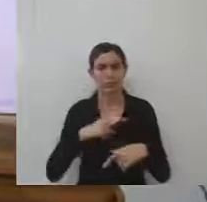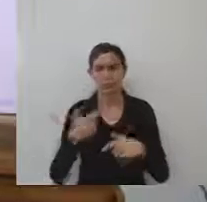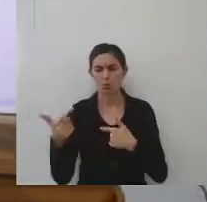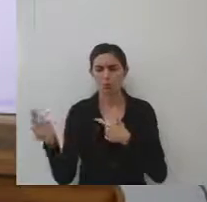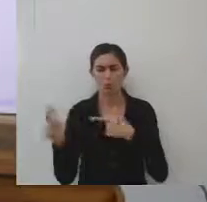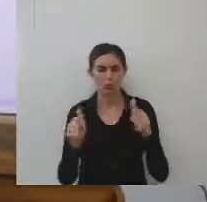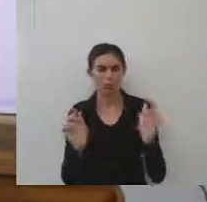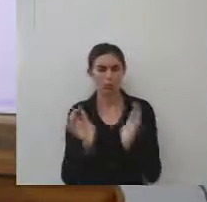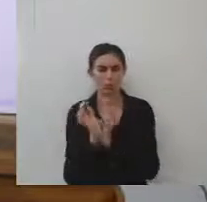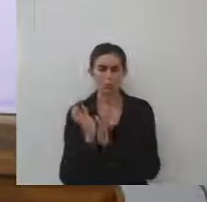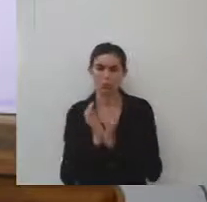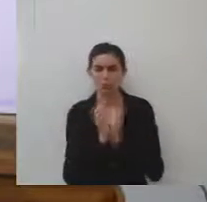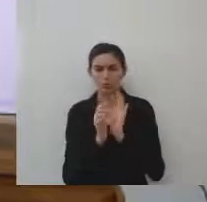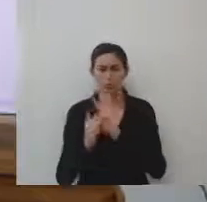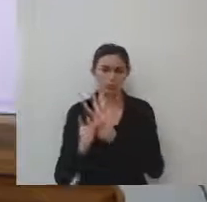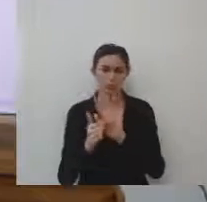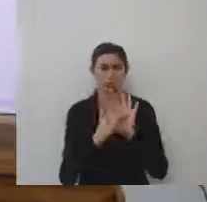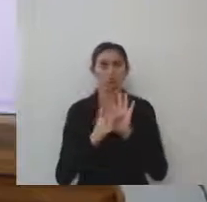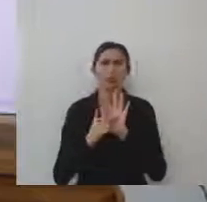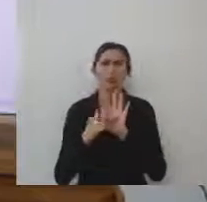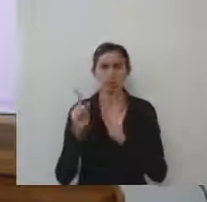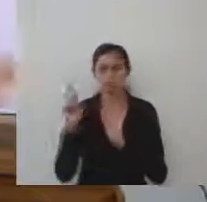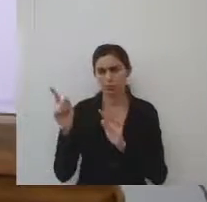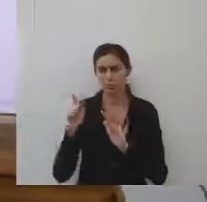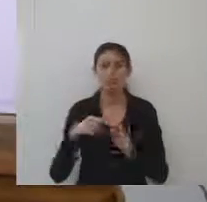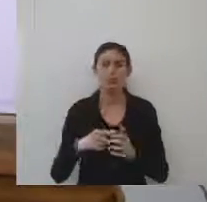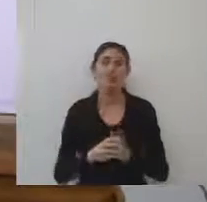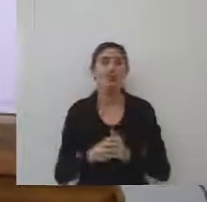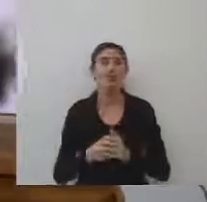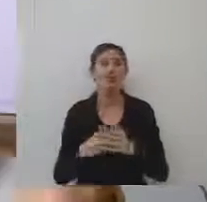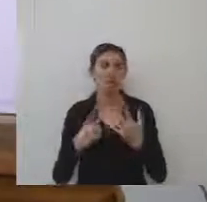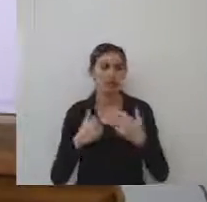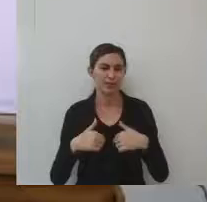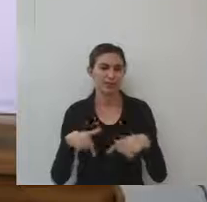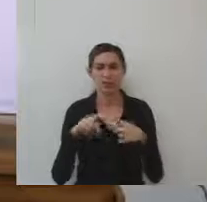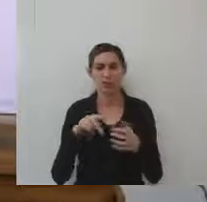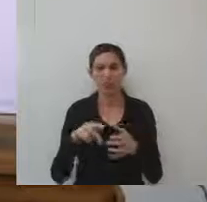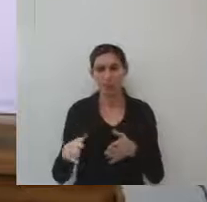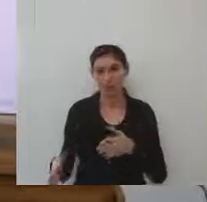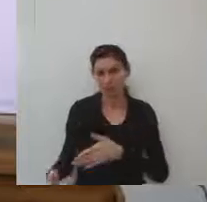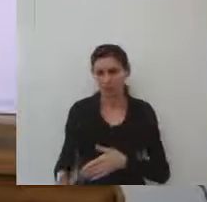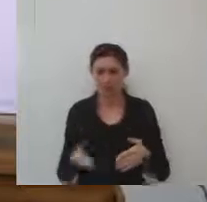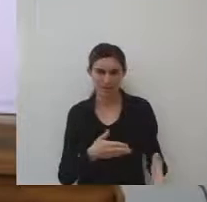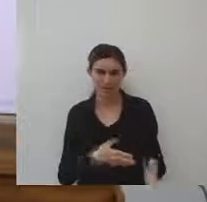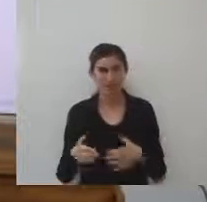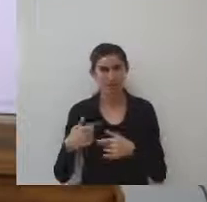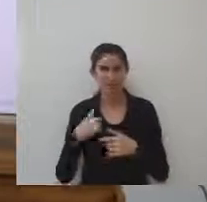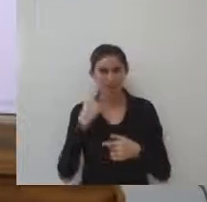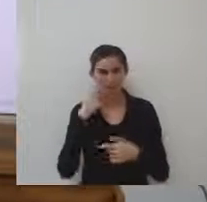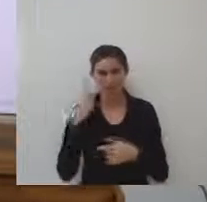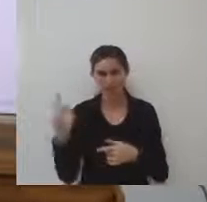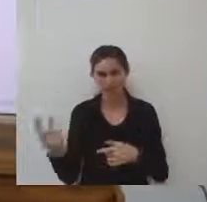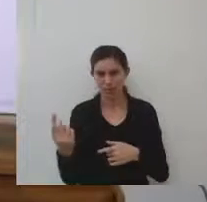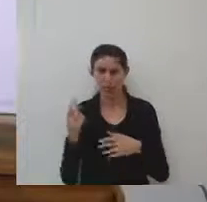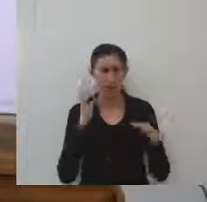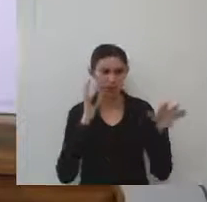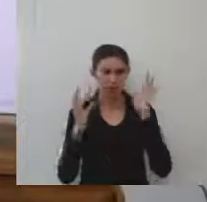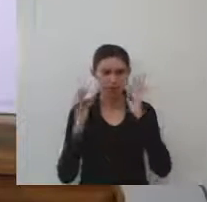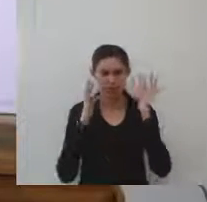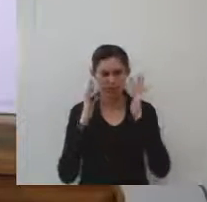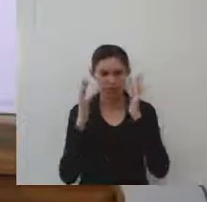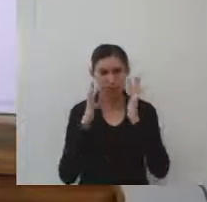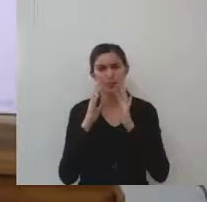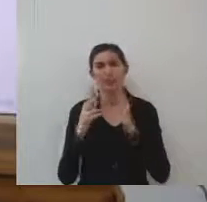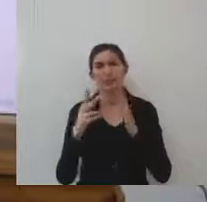outros grupos, tanto que a gente mostrou aí a dança de massa, um exemplo dela é o passinho. Então, é importante a gente refletir